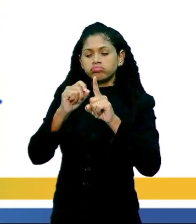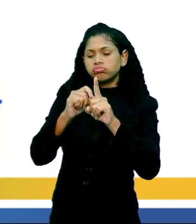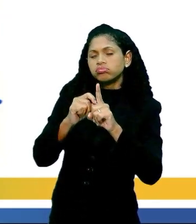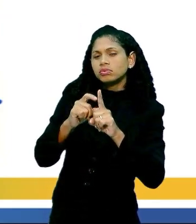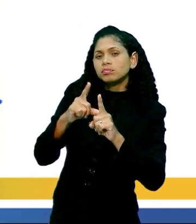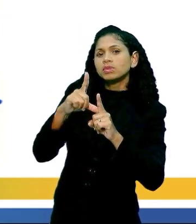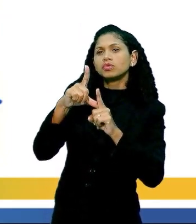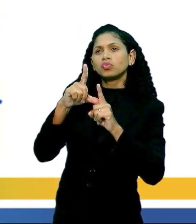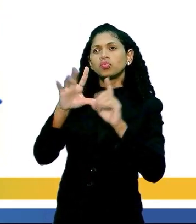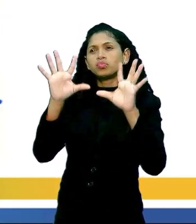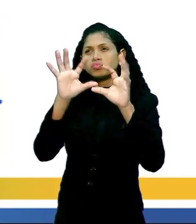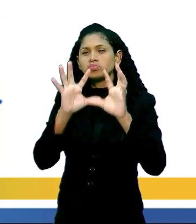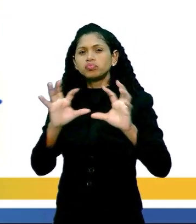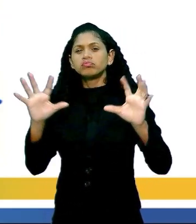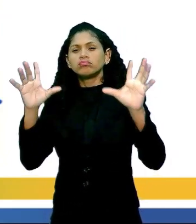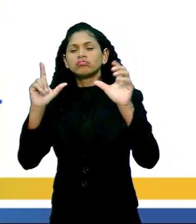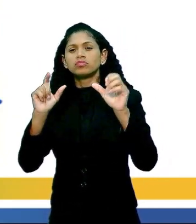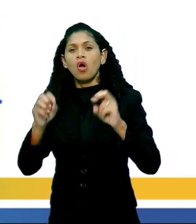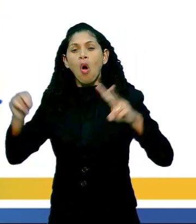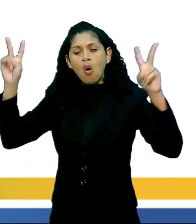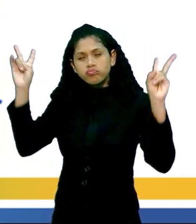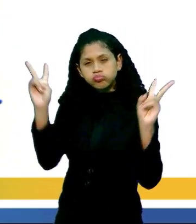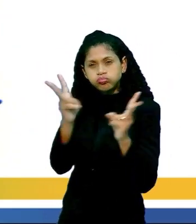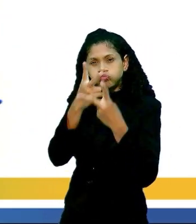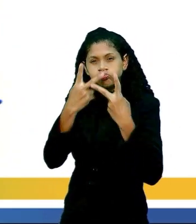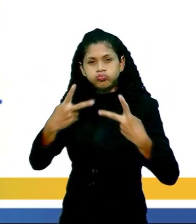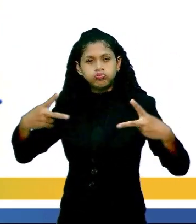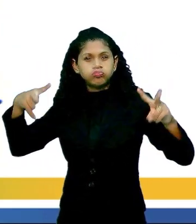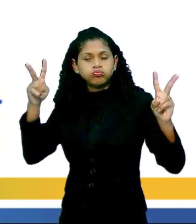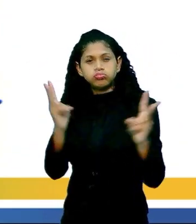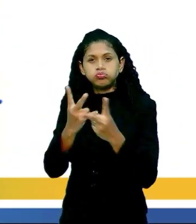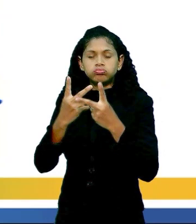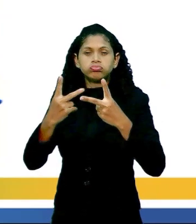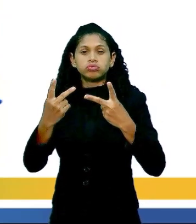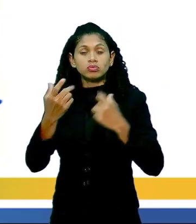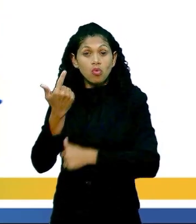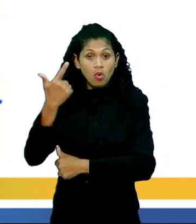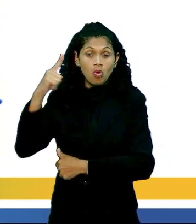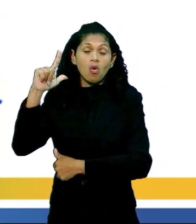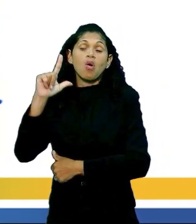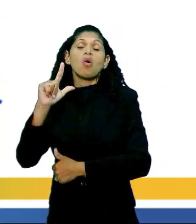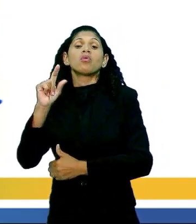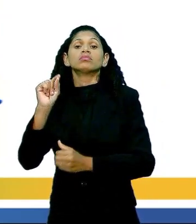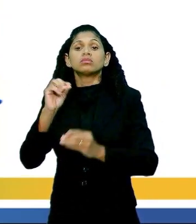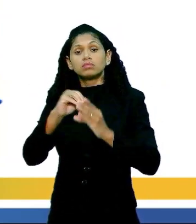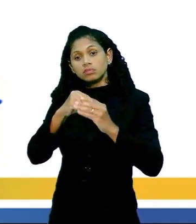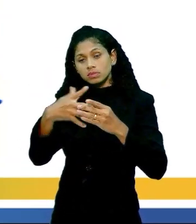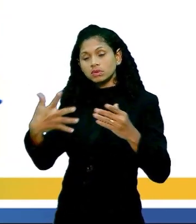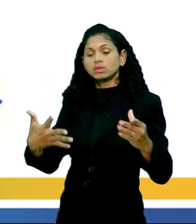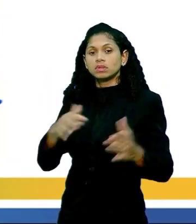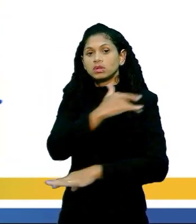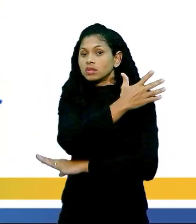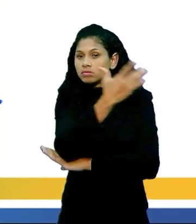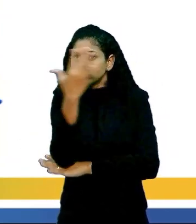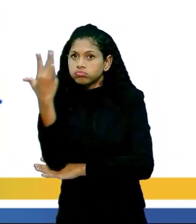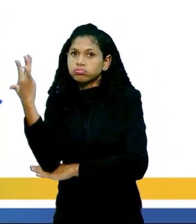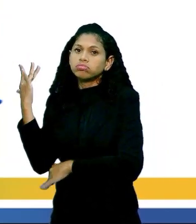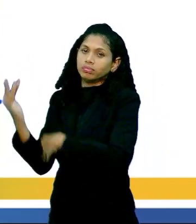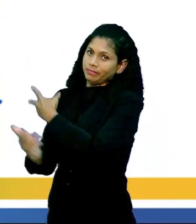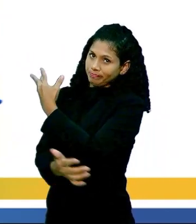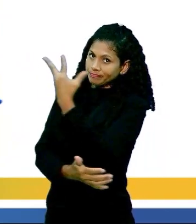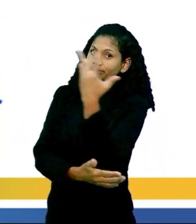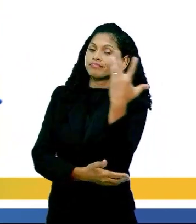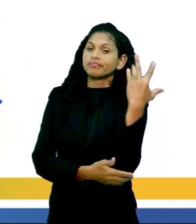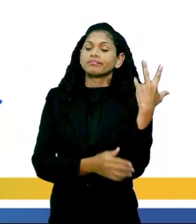temperatura, velocidade dos ventos e outros fatores ambientais.